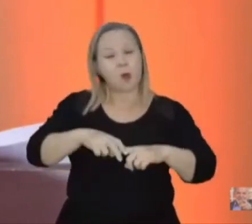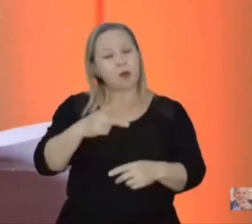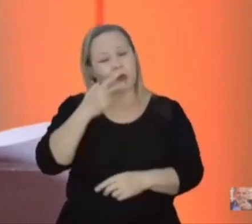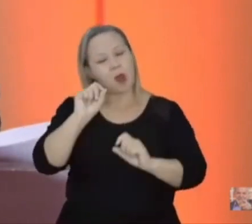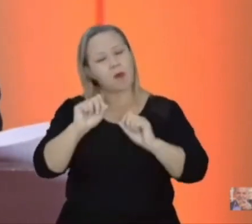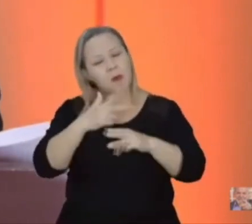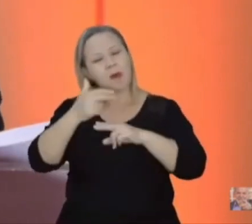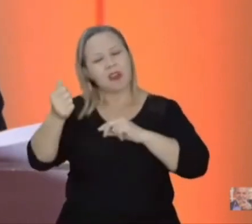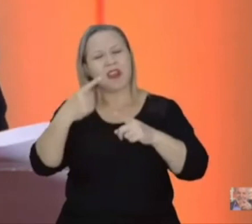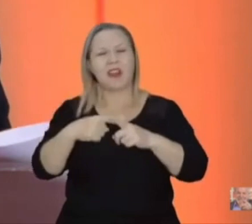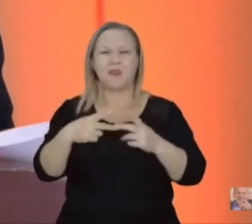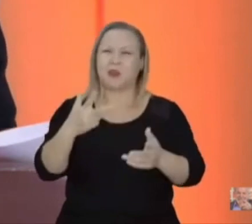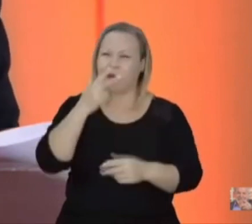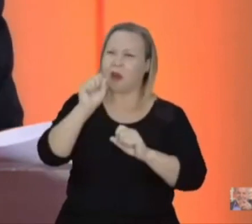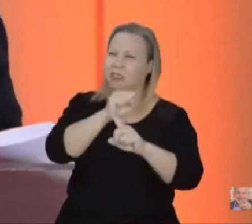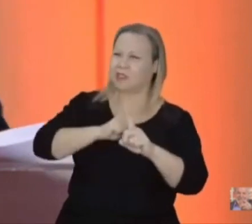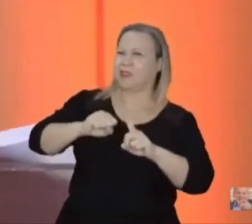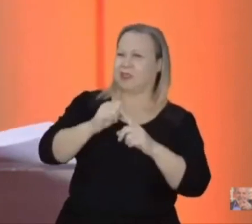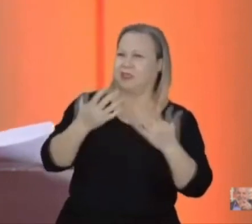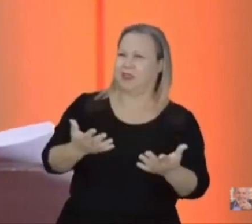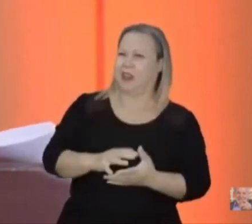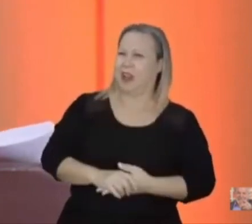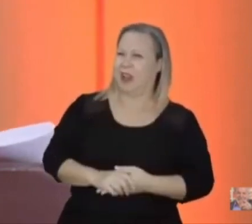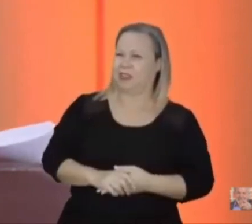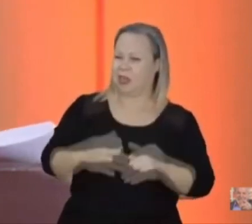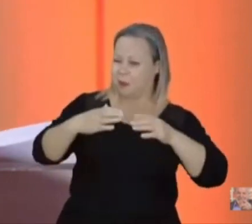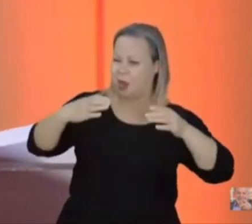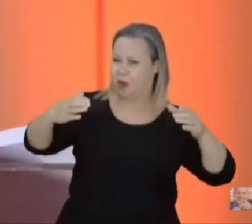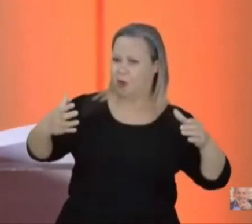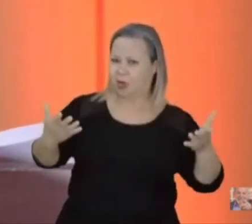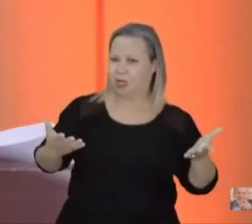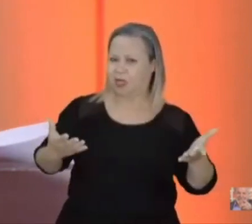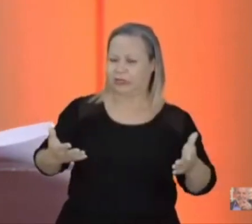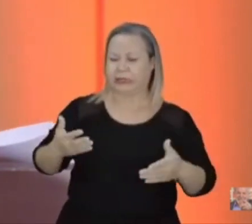acho que a sociedade majoritariamente está cansada.